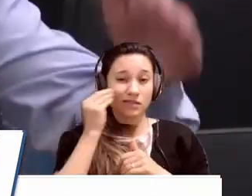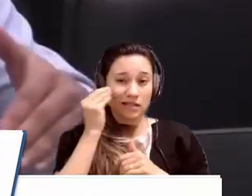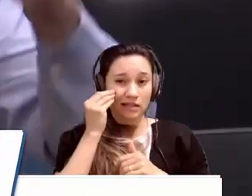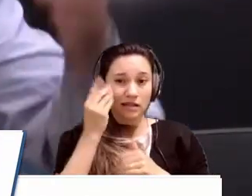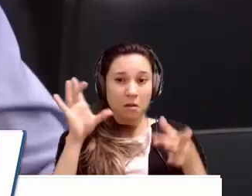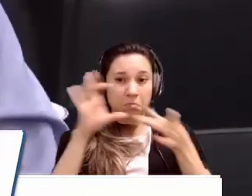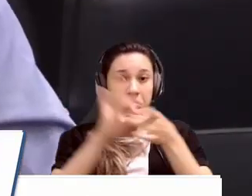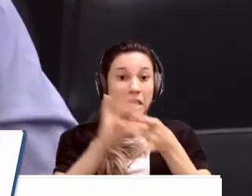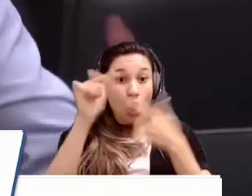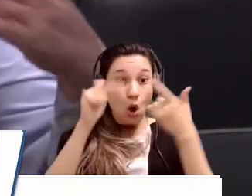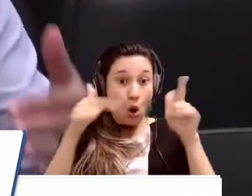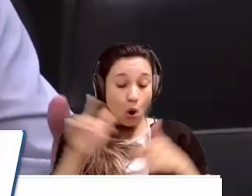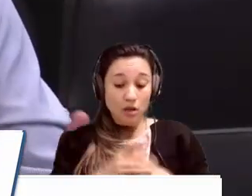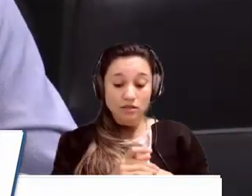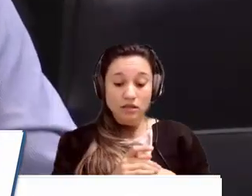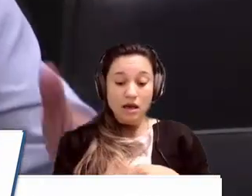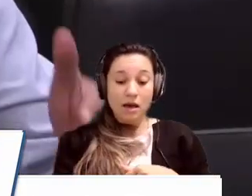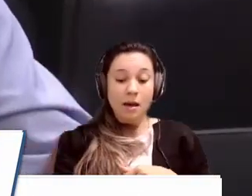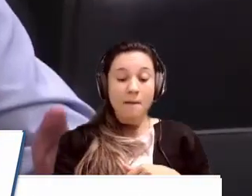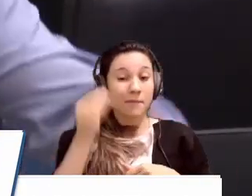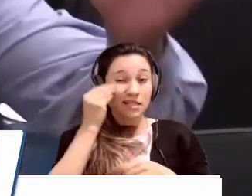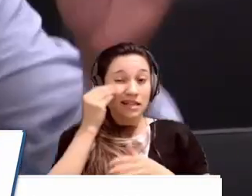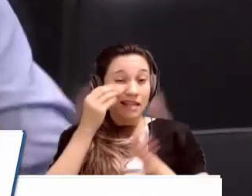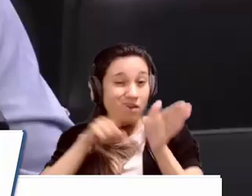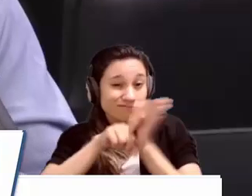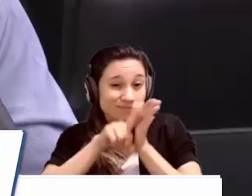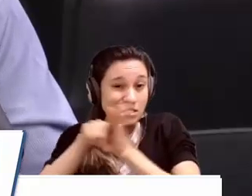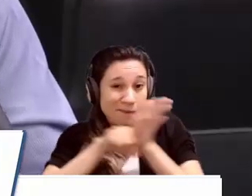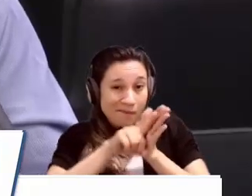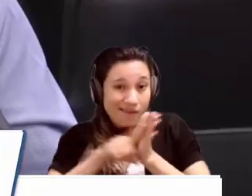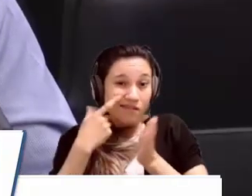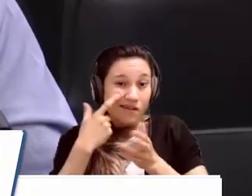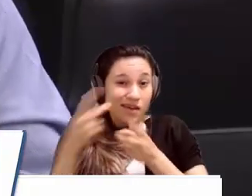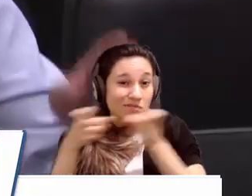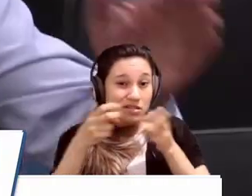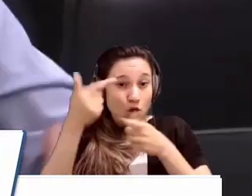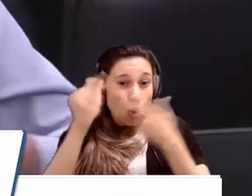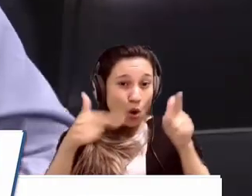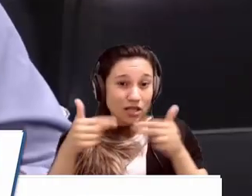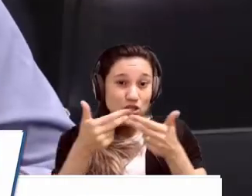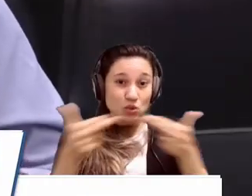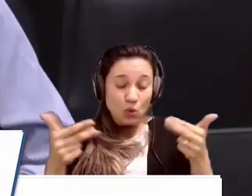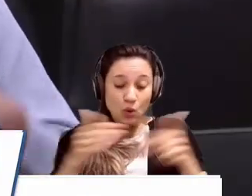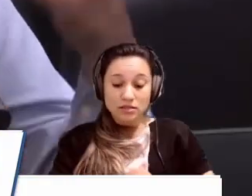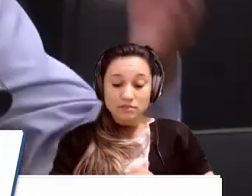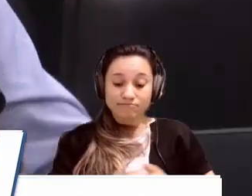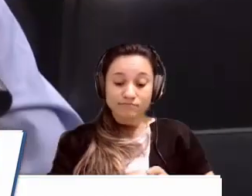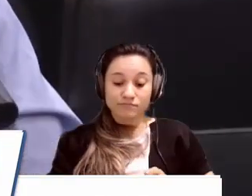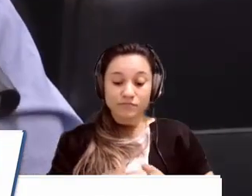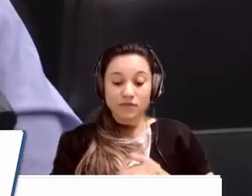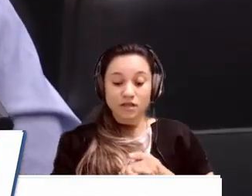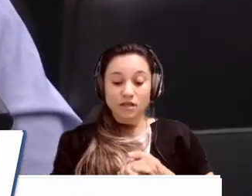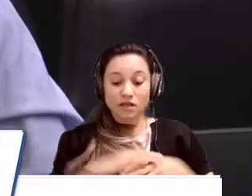Bernardino Puz e vai desafogar a Avenida Alves Azuis, inclusive começar a fazer a viela agora. Então, quer dizer, as impositivas a